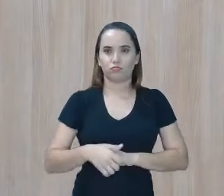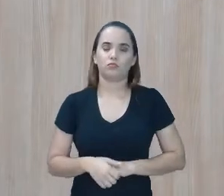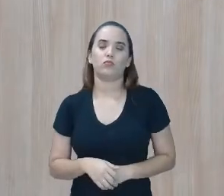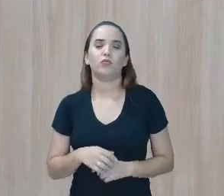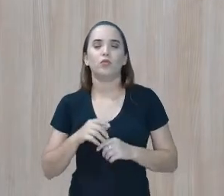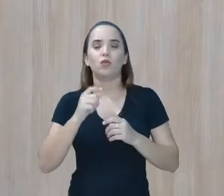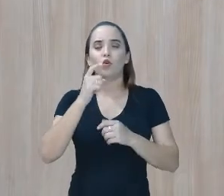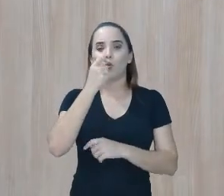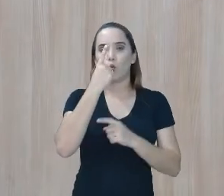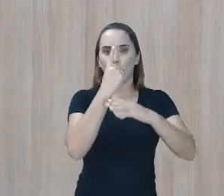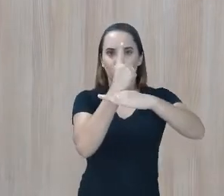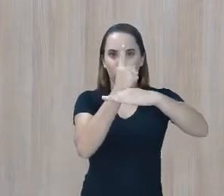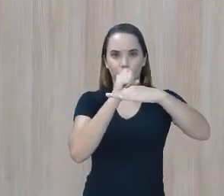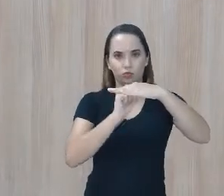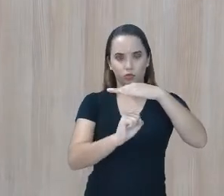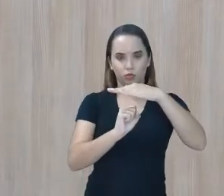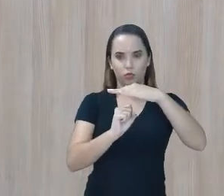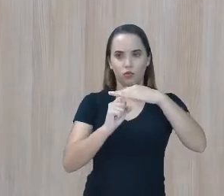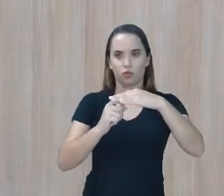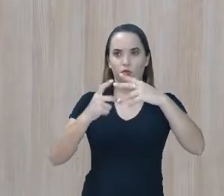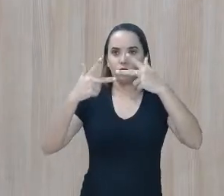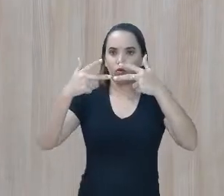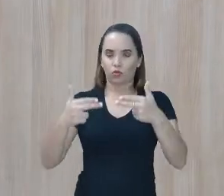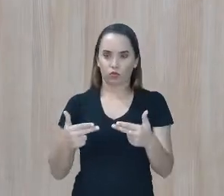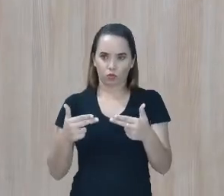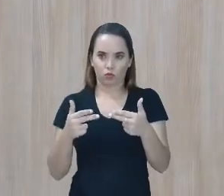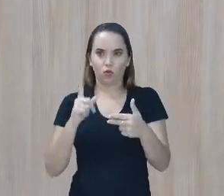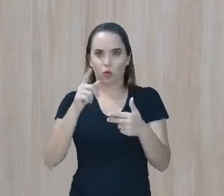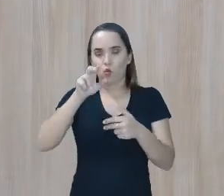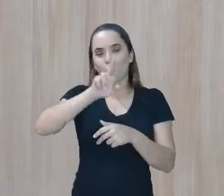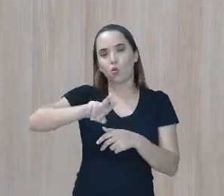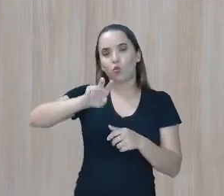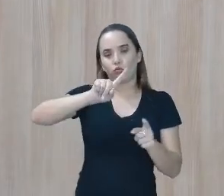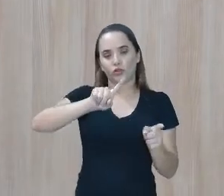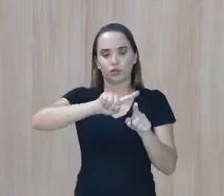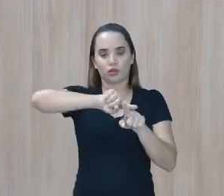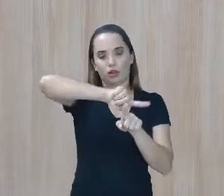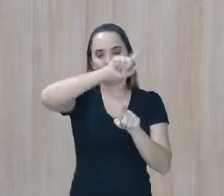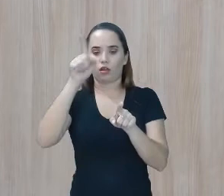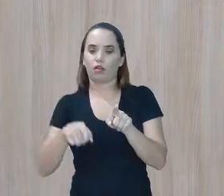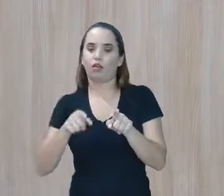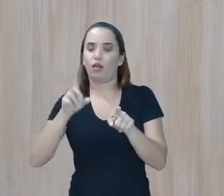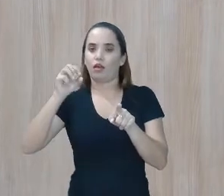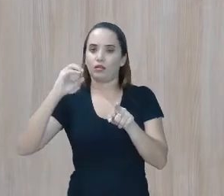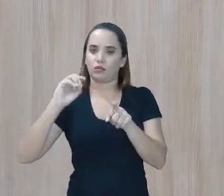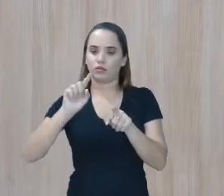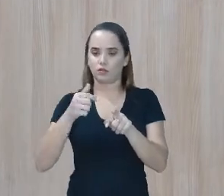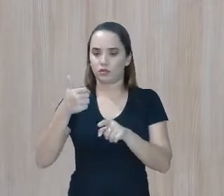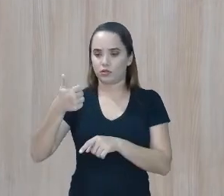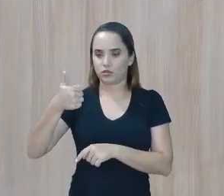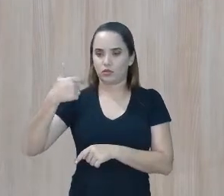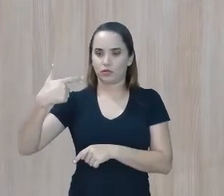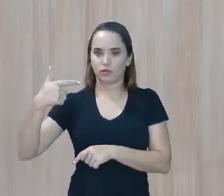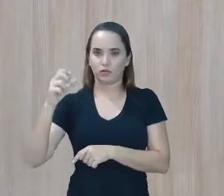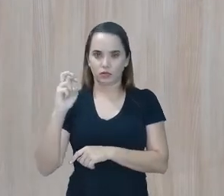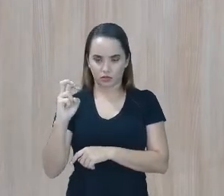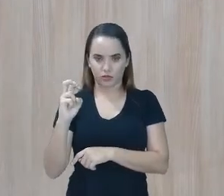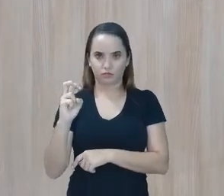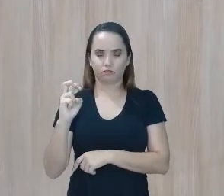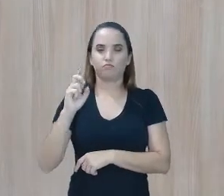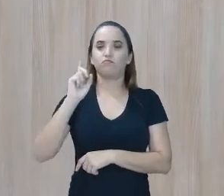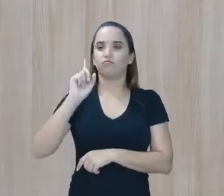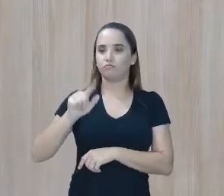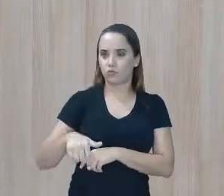sobre 8 é representado como um número decimal na sua forma aqui de 0,125. Isso